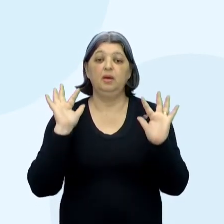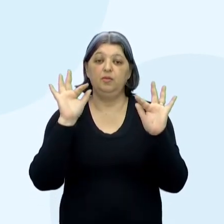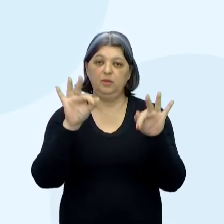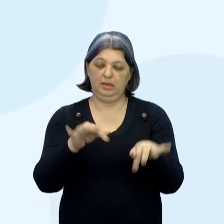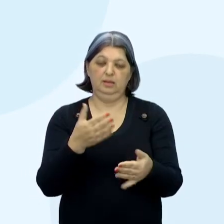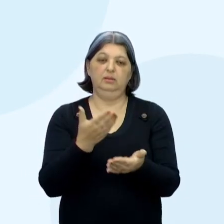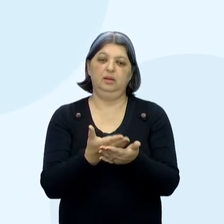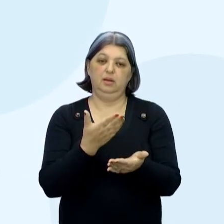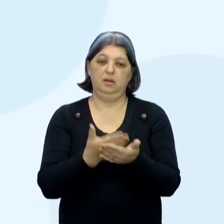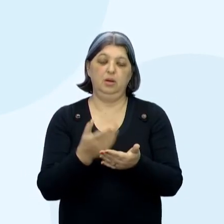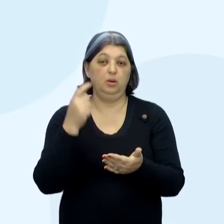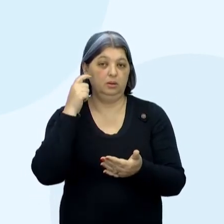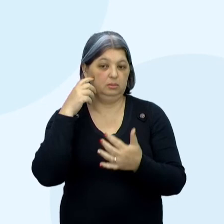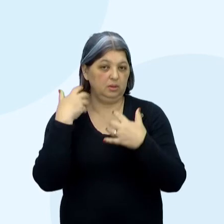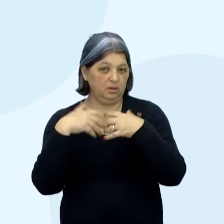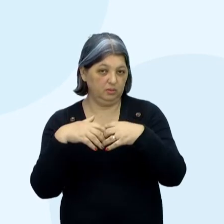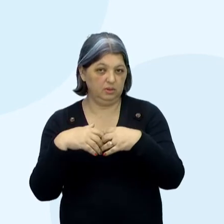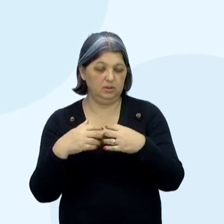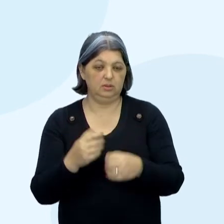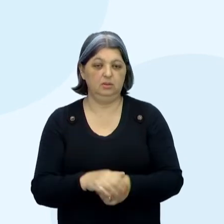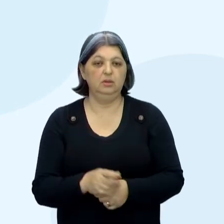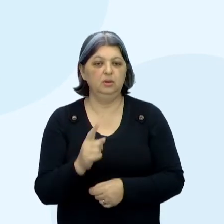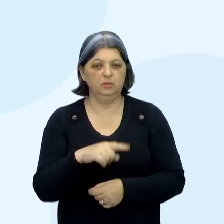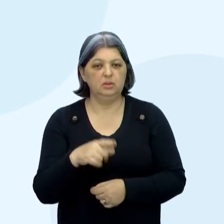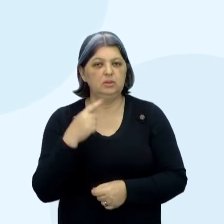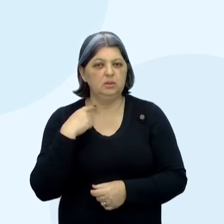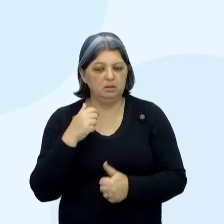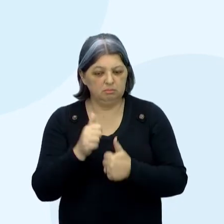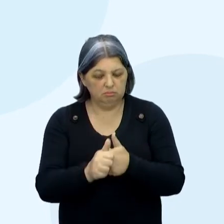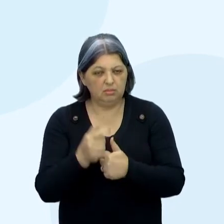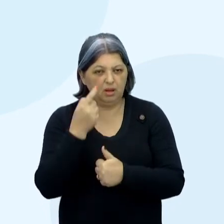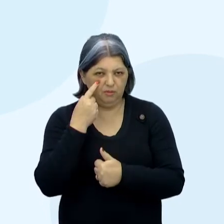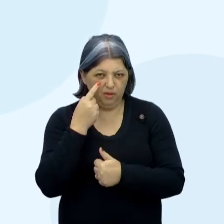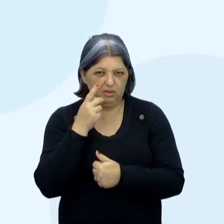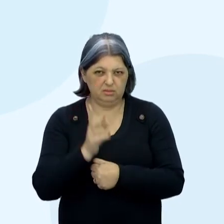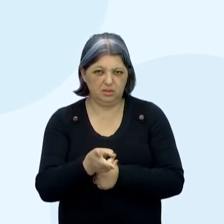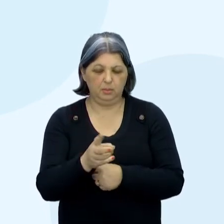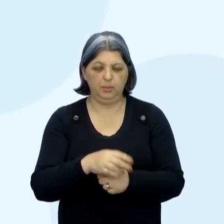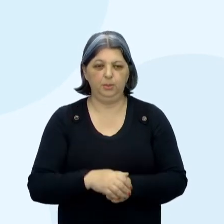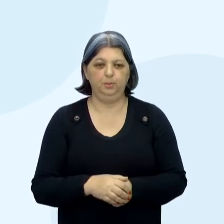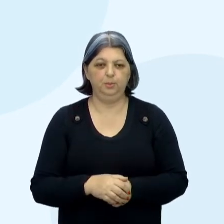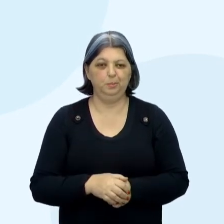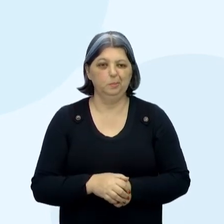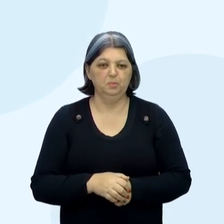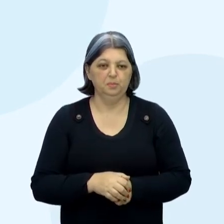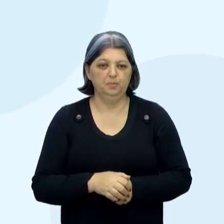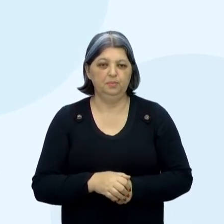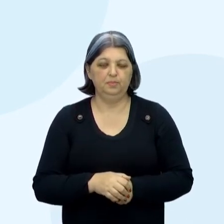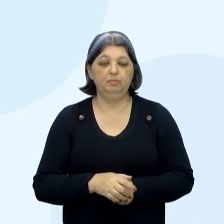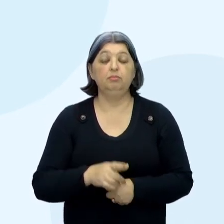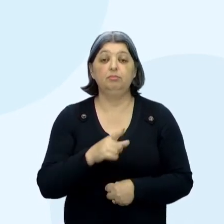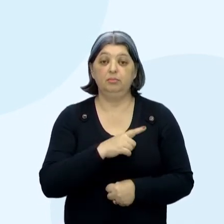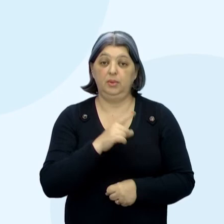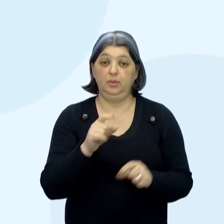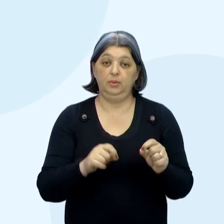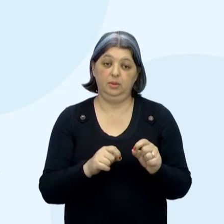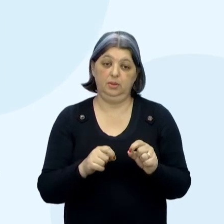uma reflexão que é algo que a gente está acompanhando bastante. Nós temos atualmente